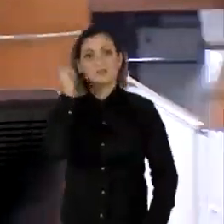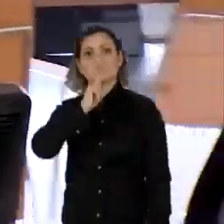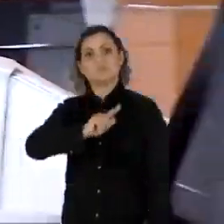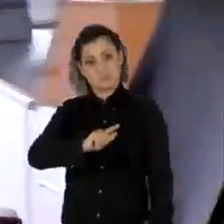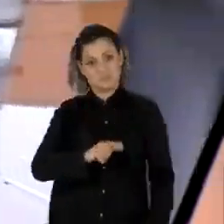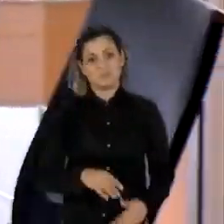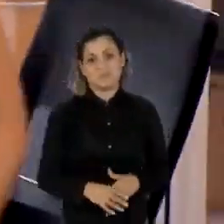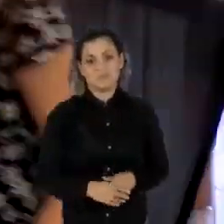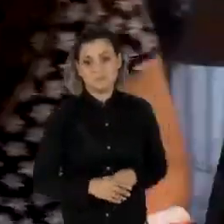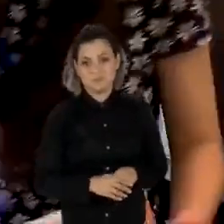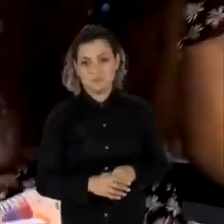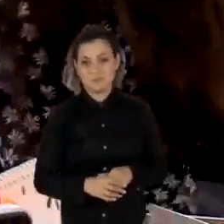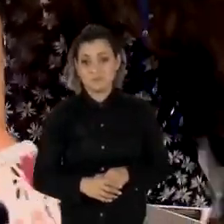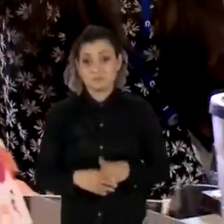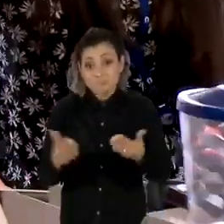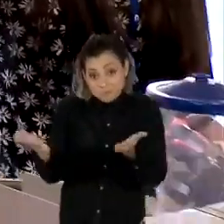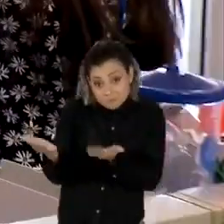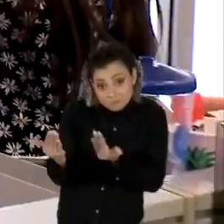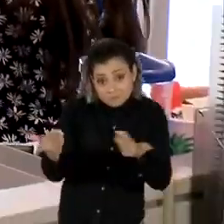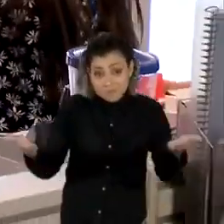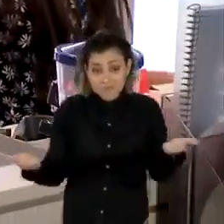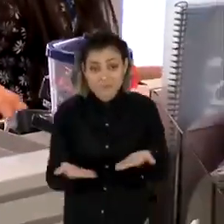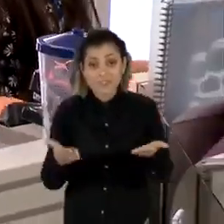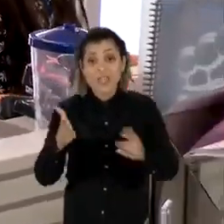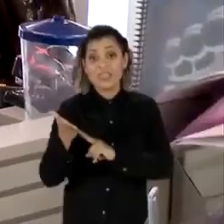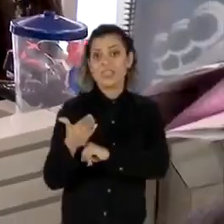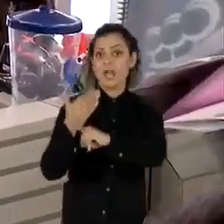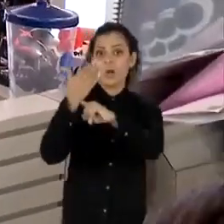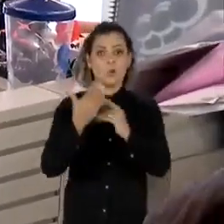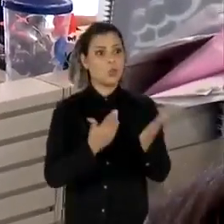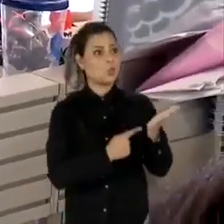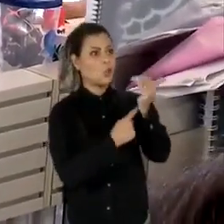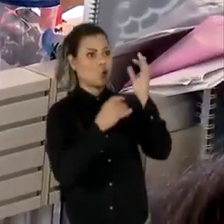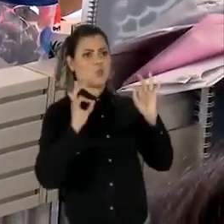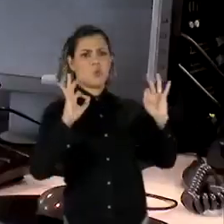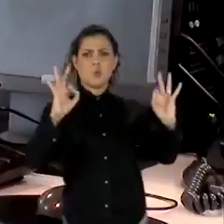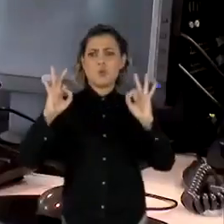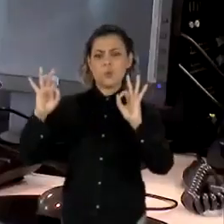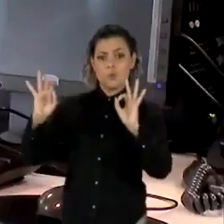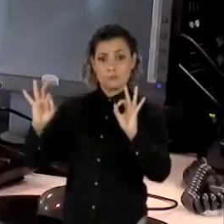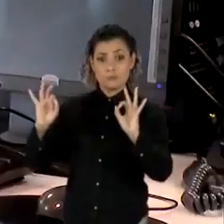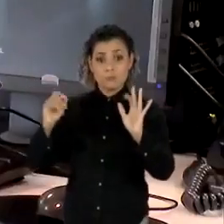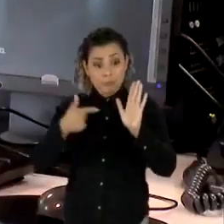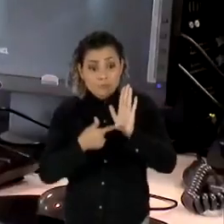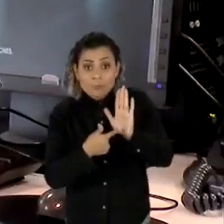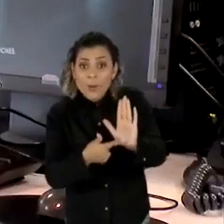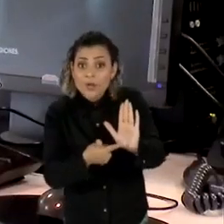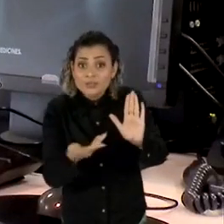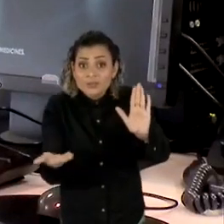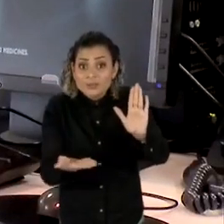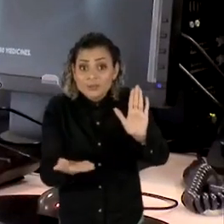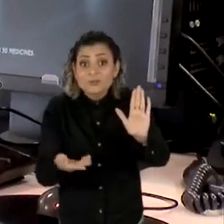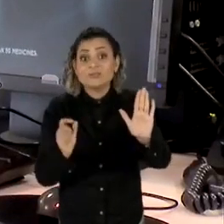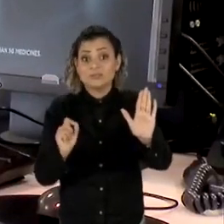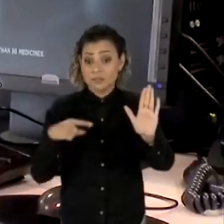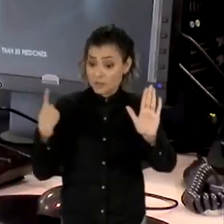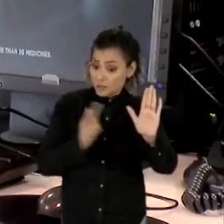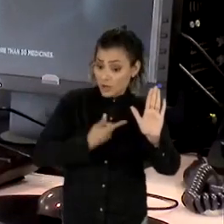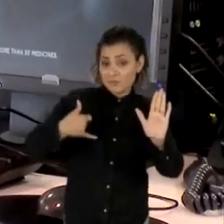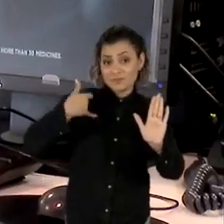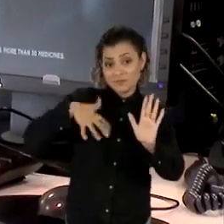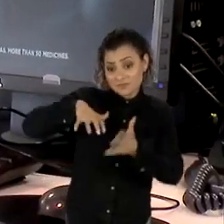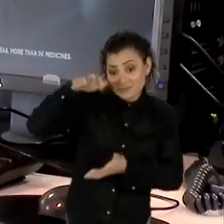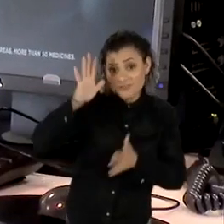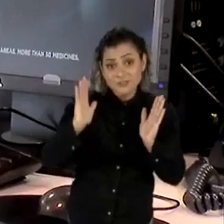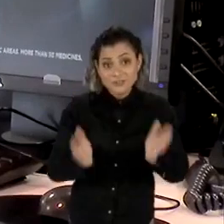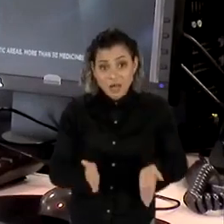toda a sociedade jovens hoje sou muito tecnológicos né isso eles trazem pra nós somos mais velhos que somos de uma geração